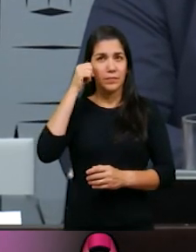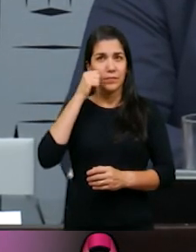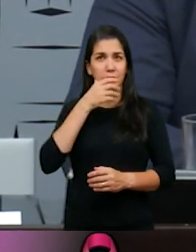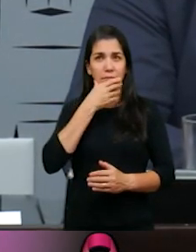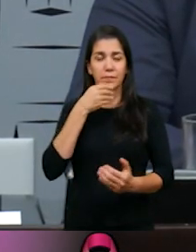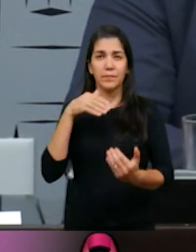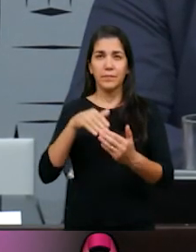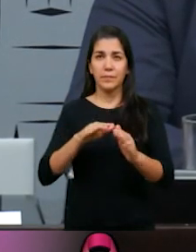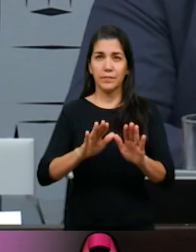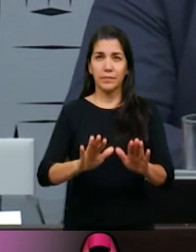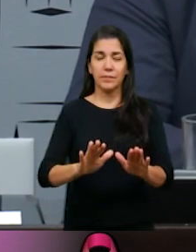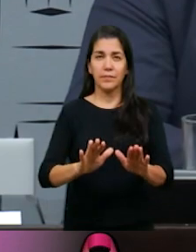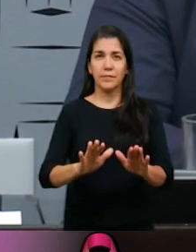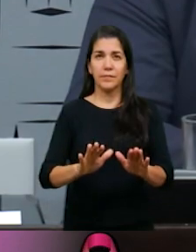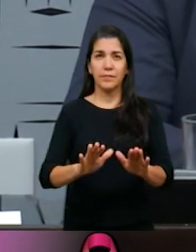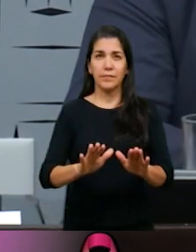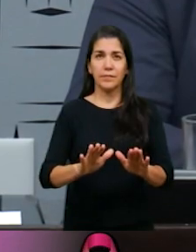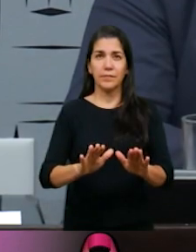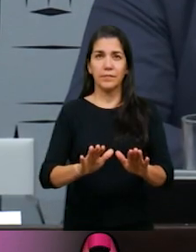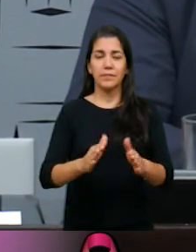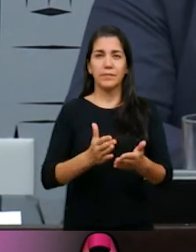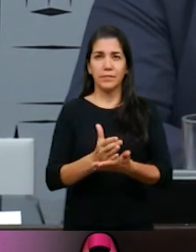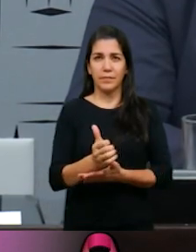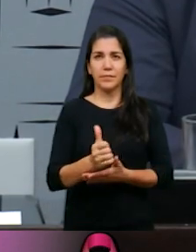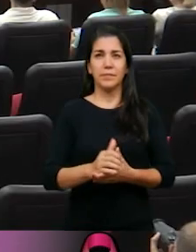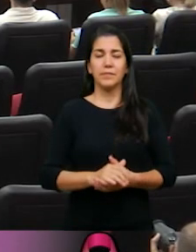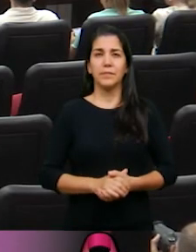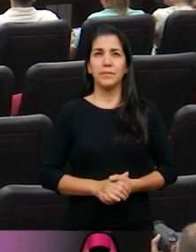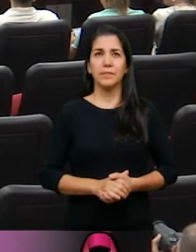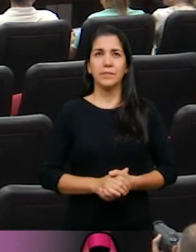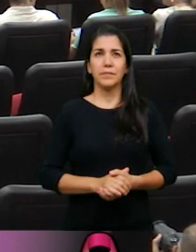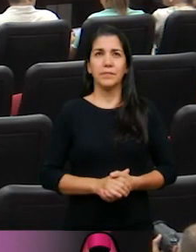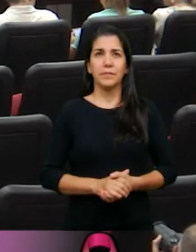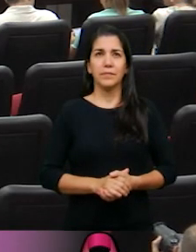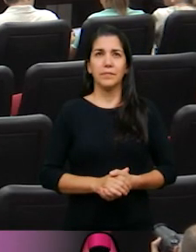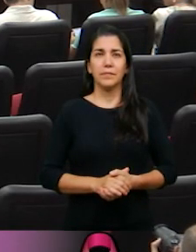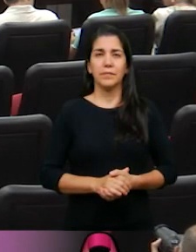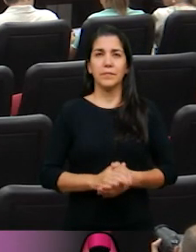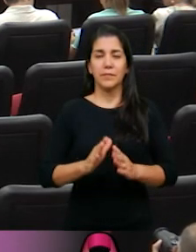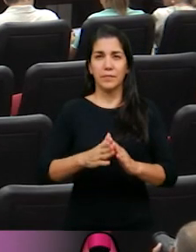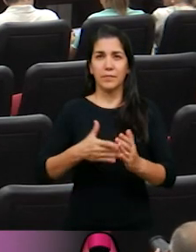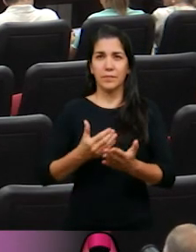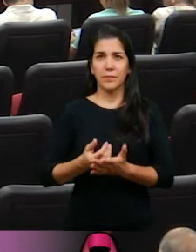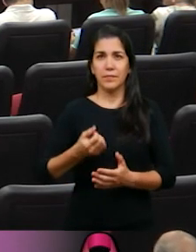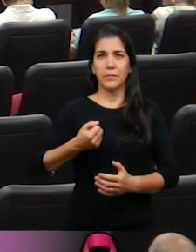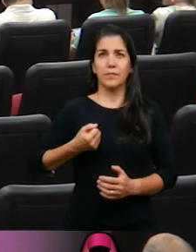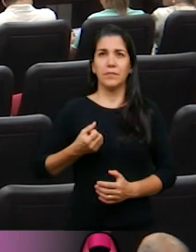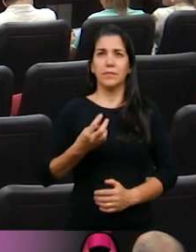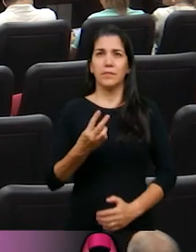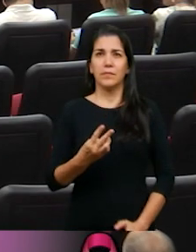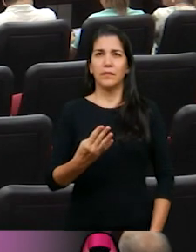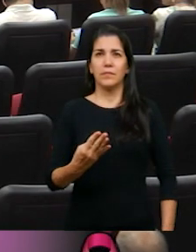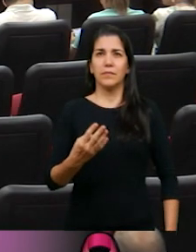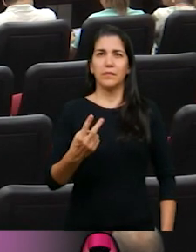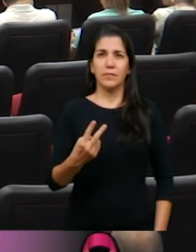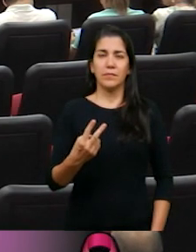forem favoráveis permaneçam como estão. Aprovado. Requerimento número